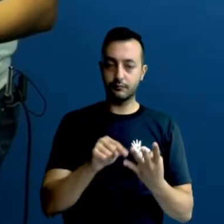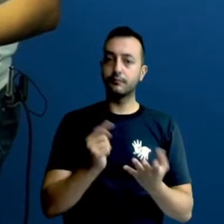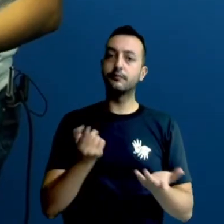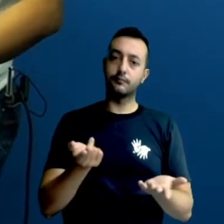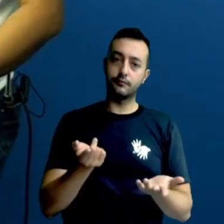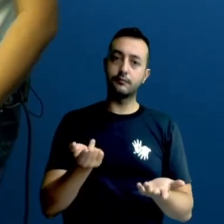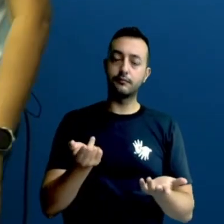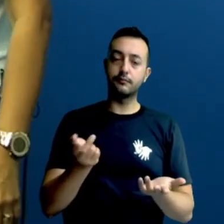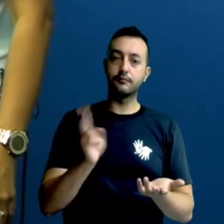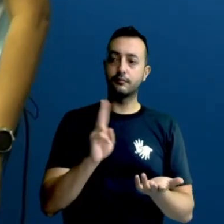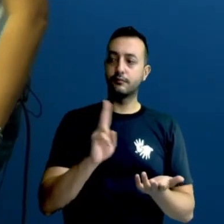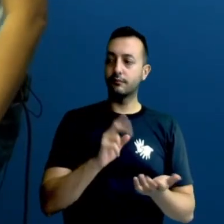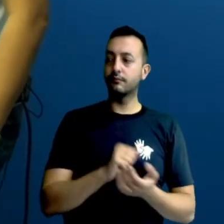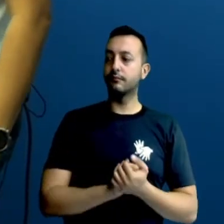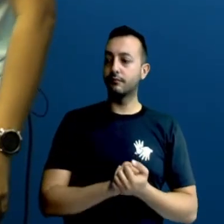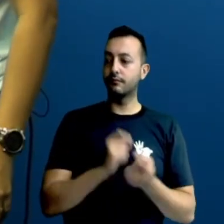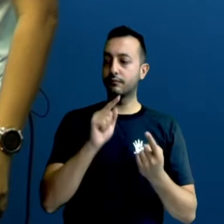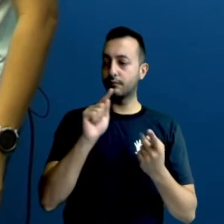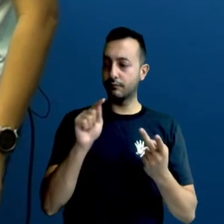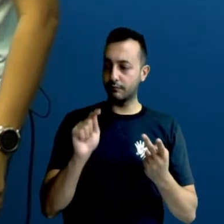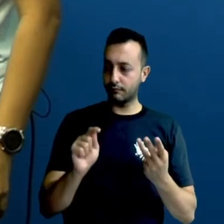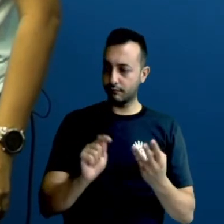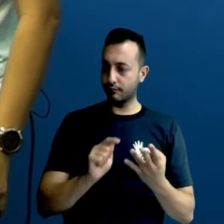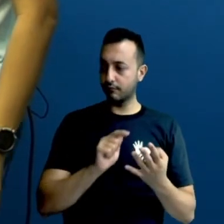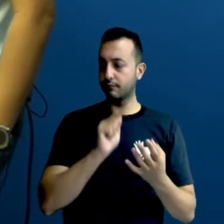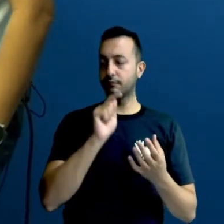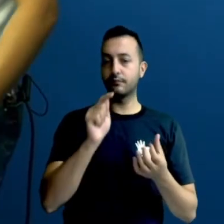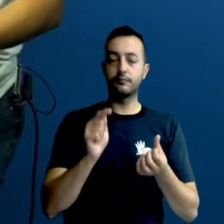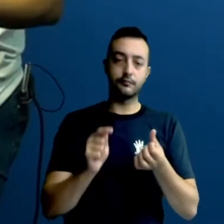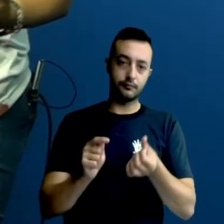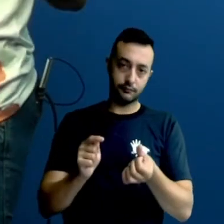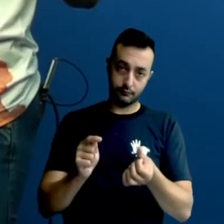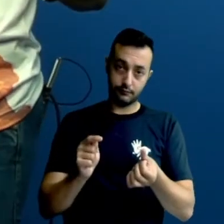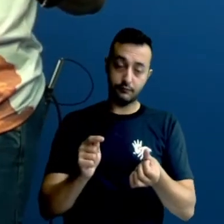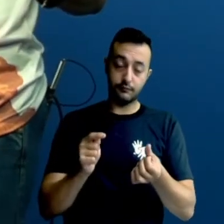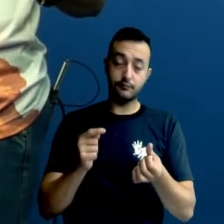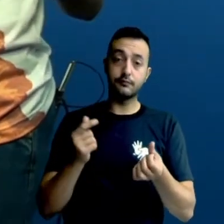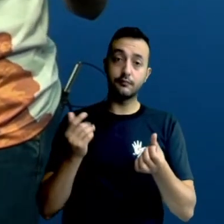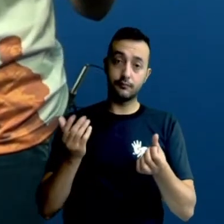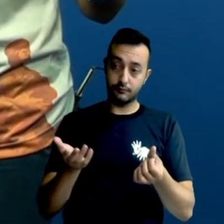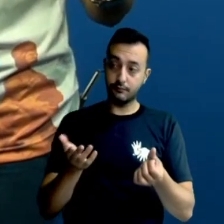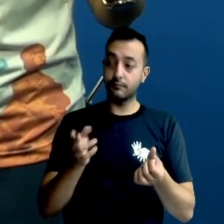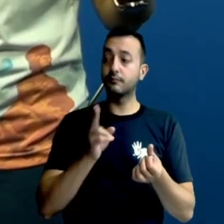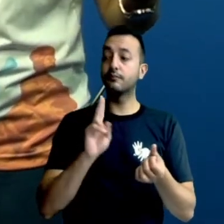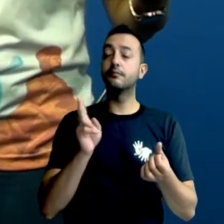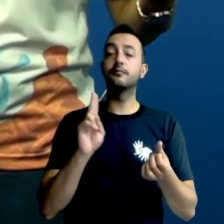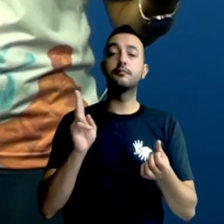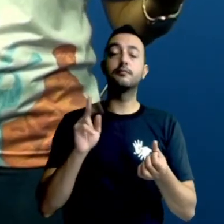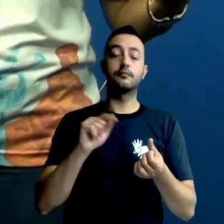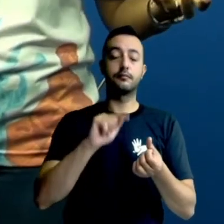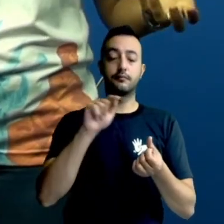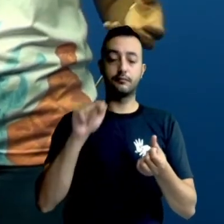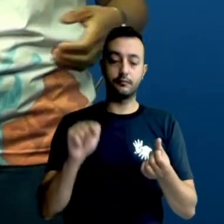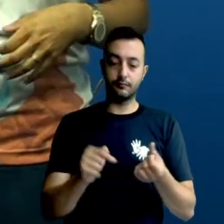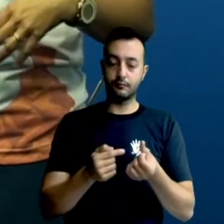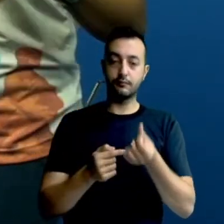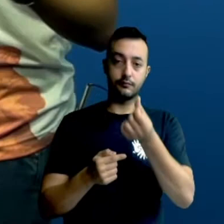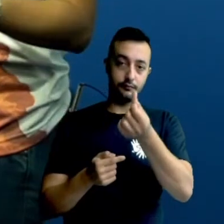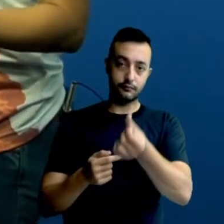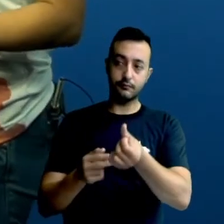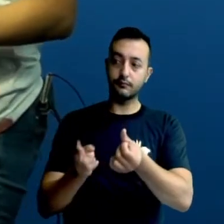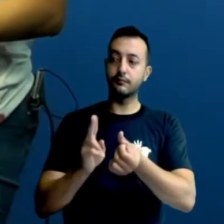contar para saber a classificação. 1, 2, 3, 4, 5, 6 lados. Como é que a gente chama um polígono de 6